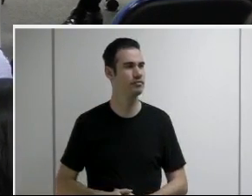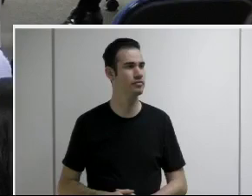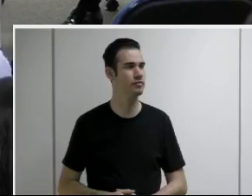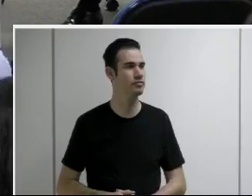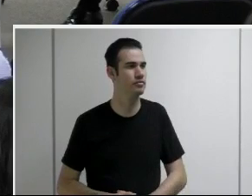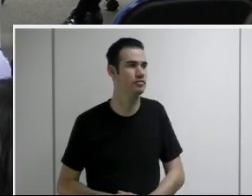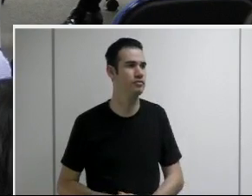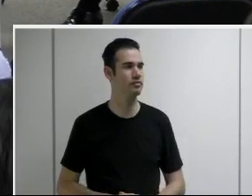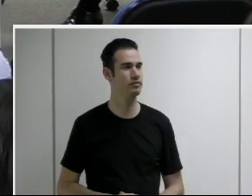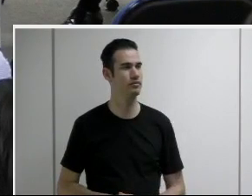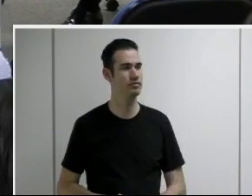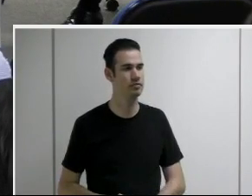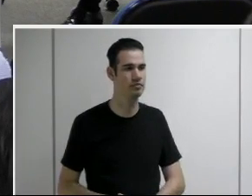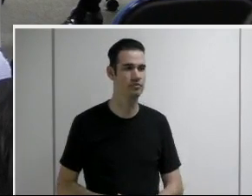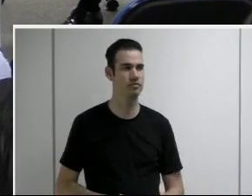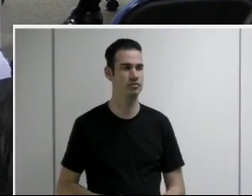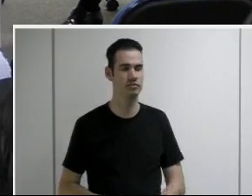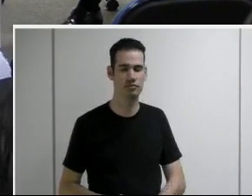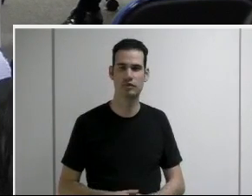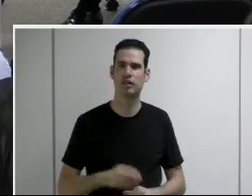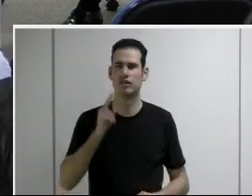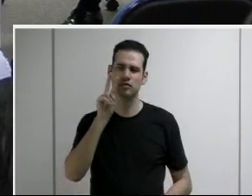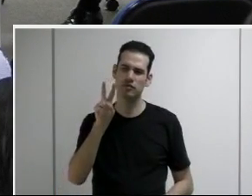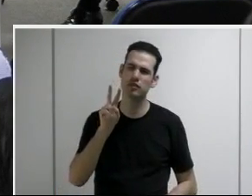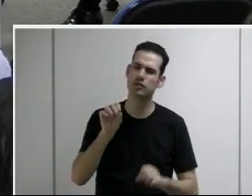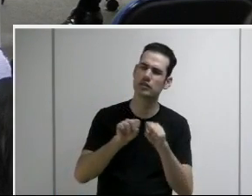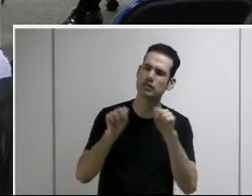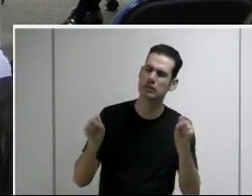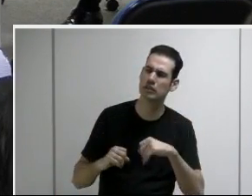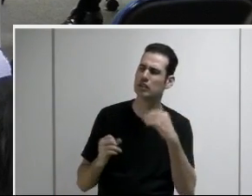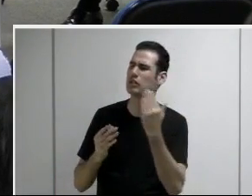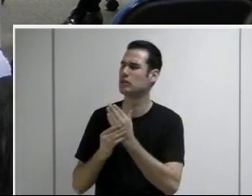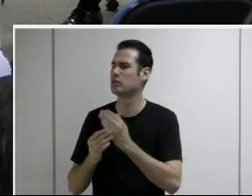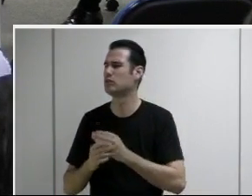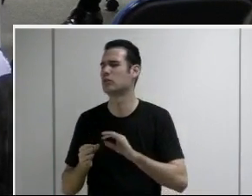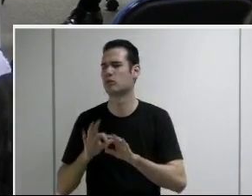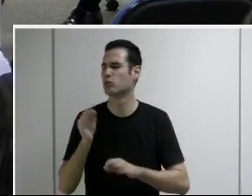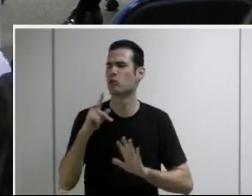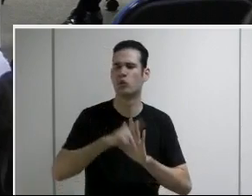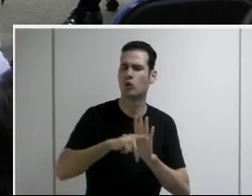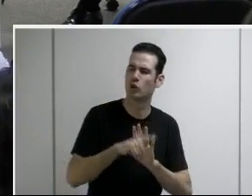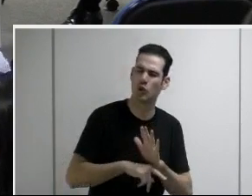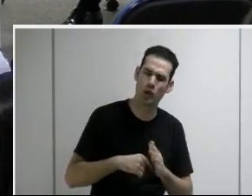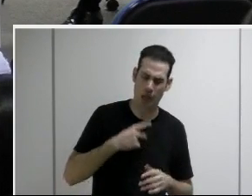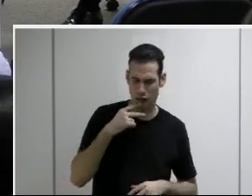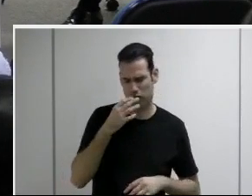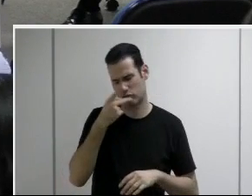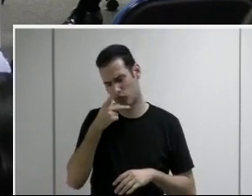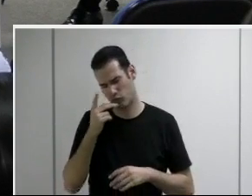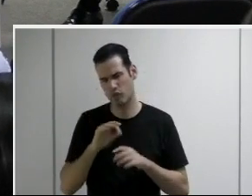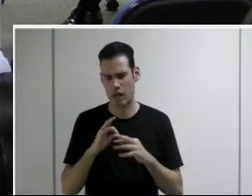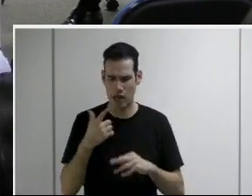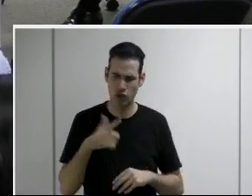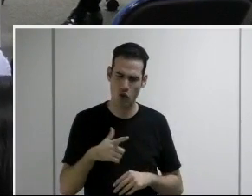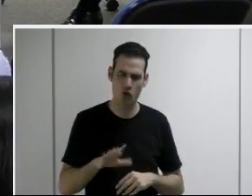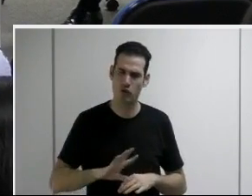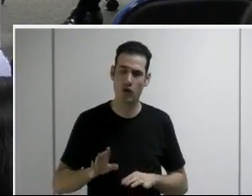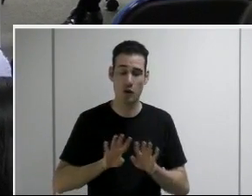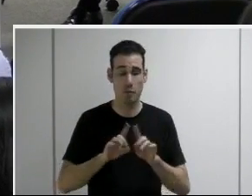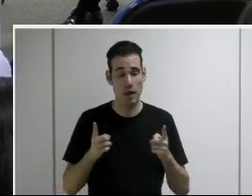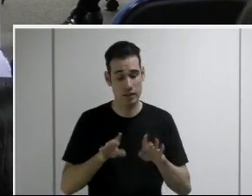vou falar do processo todo, né, já que a gente teve a visão dos dois, mas um pouco a visão a respeito do que está na